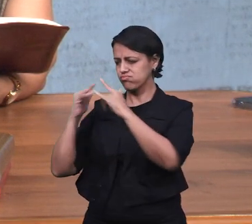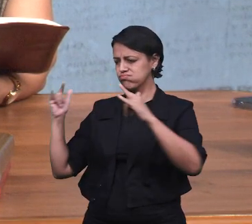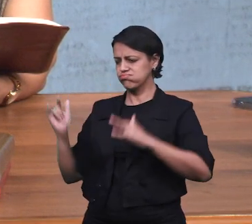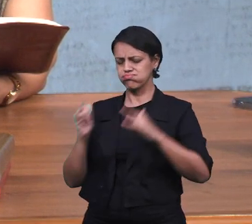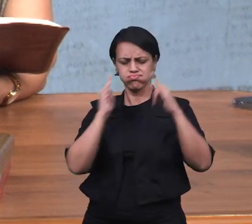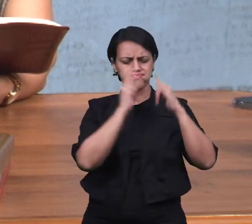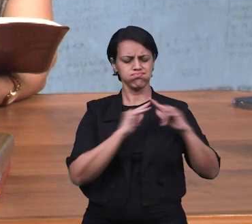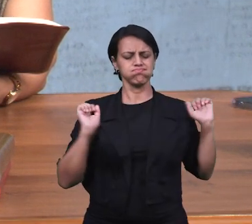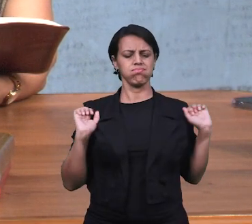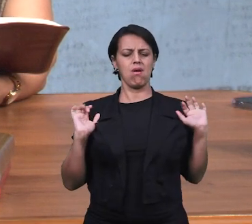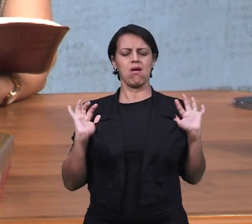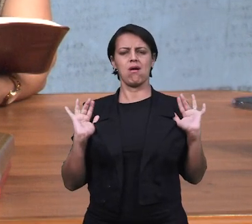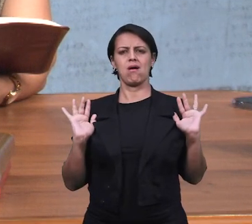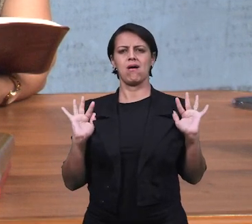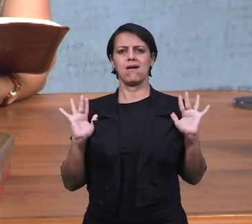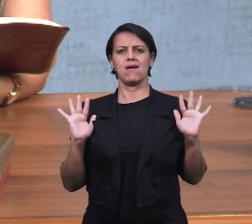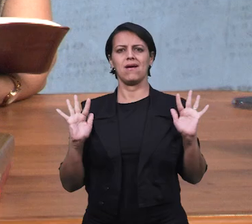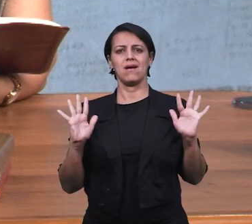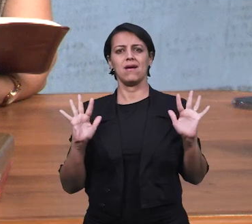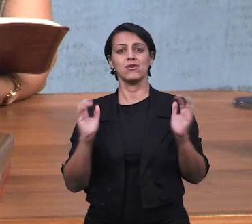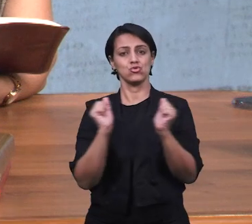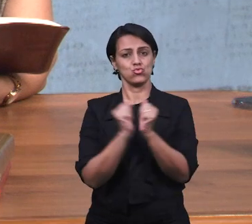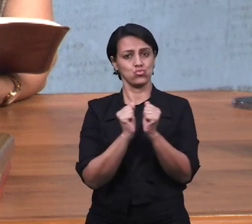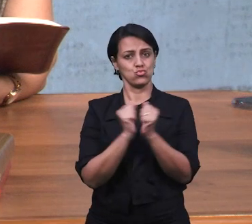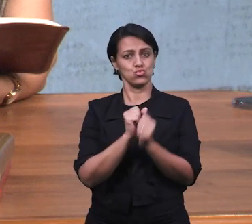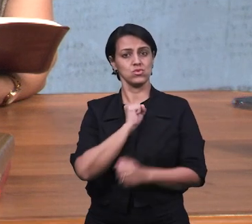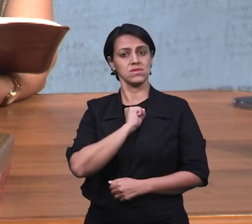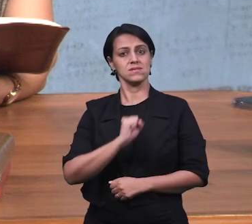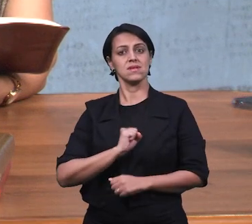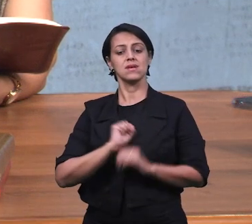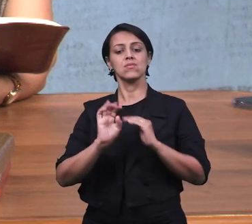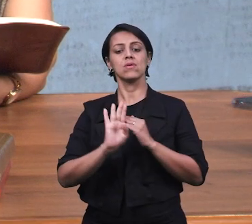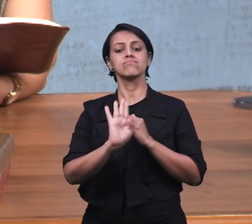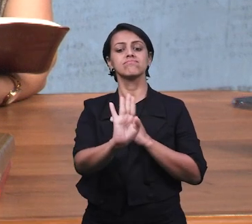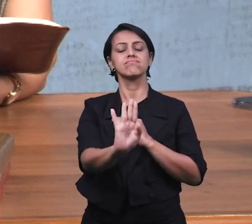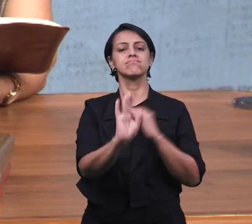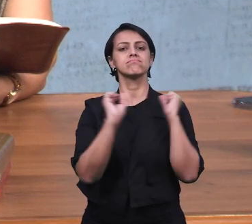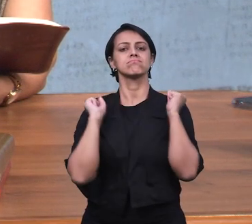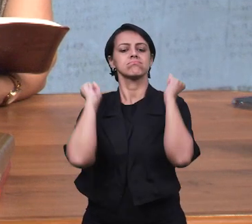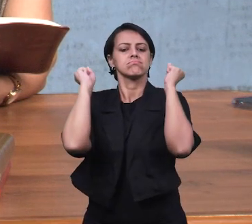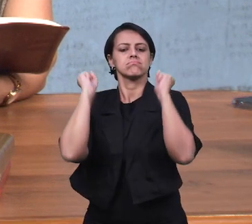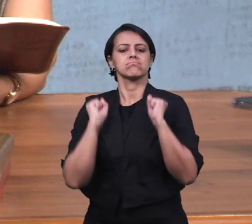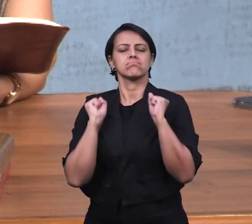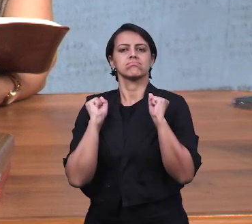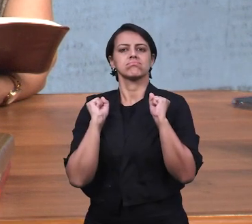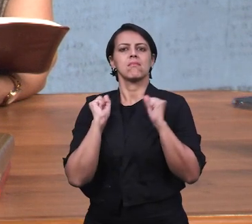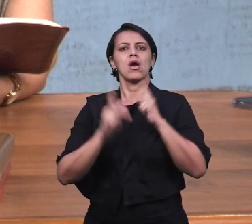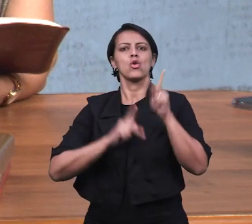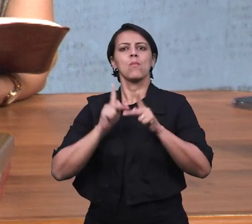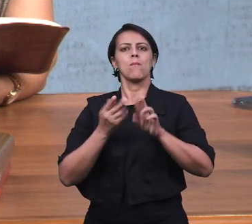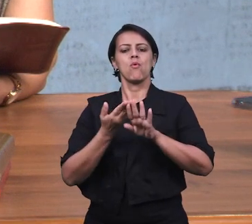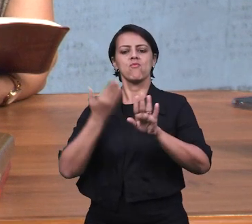Jordão, levavam os sacerdotes a arca do concerto diante do povo.